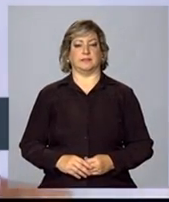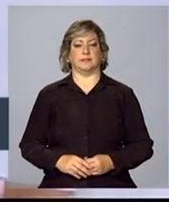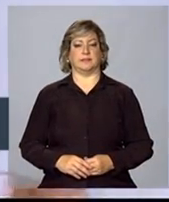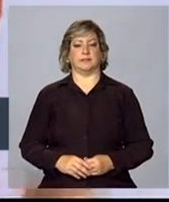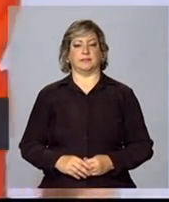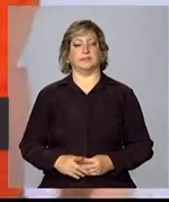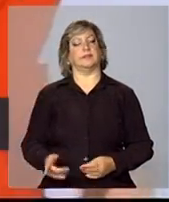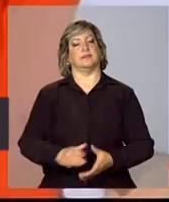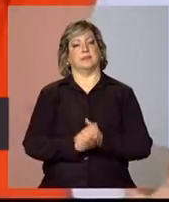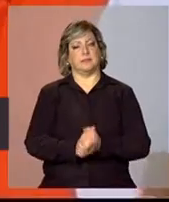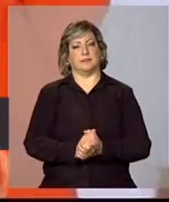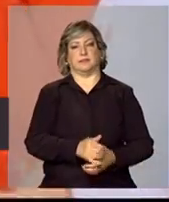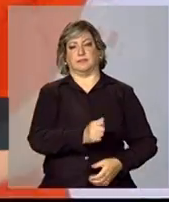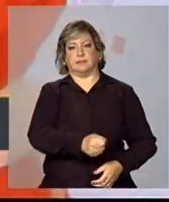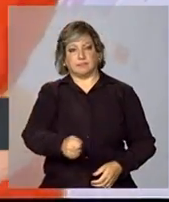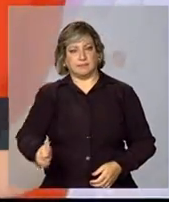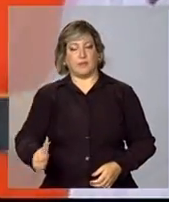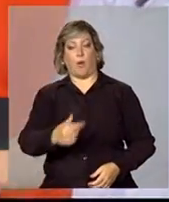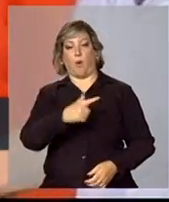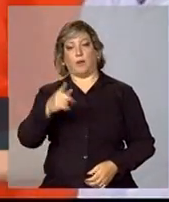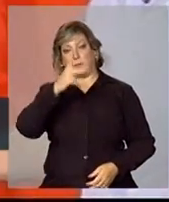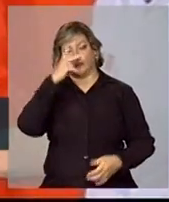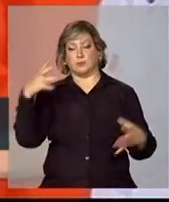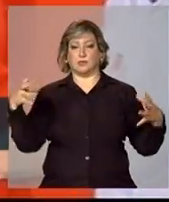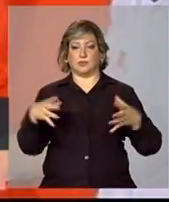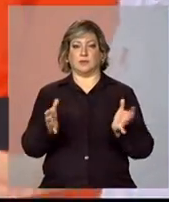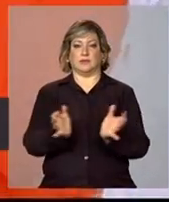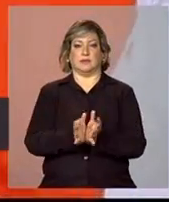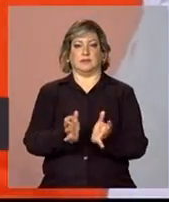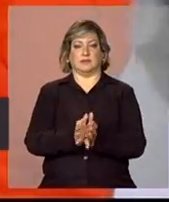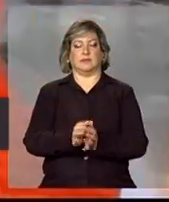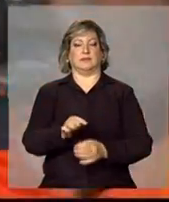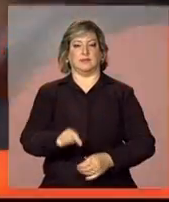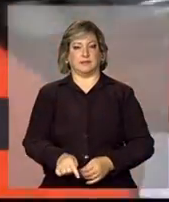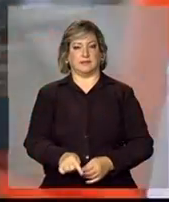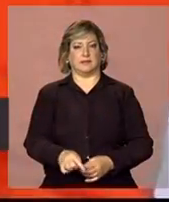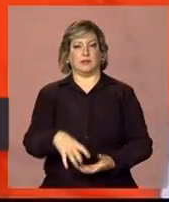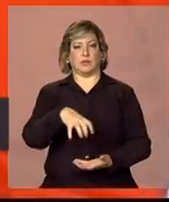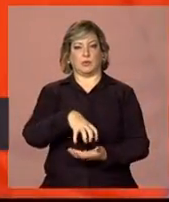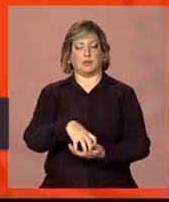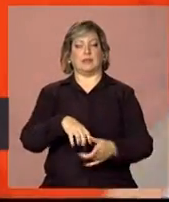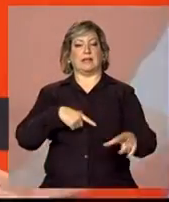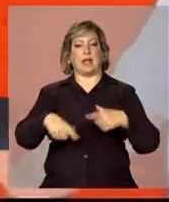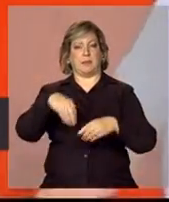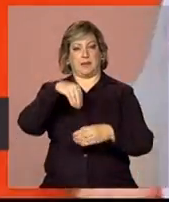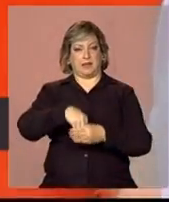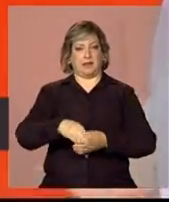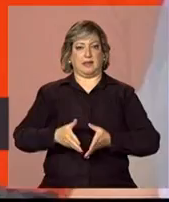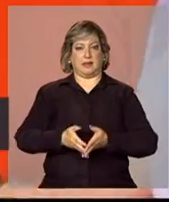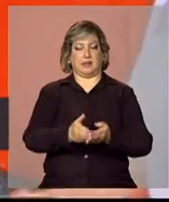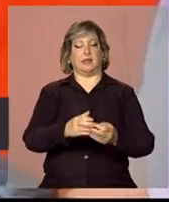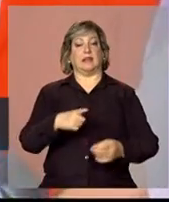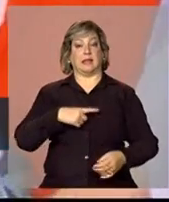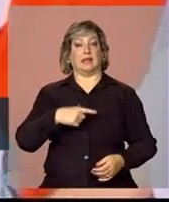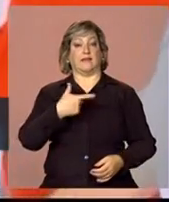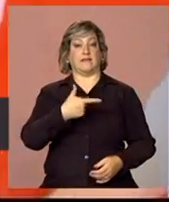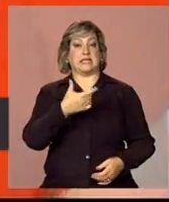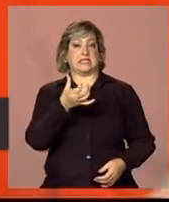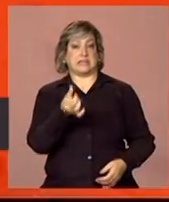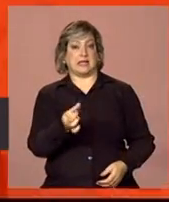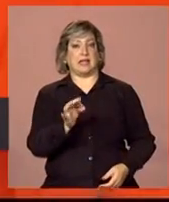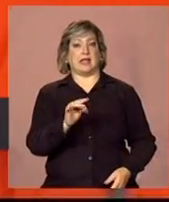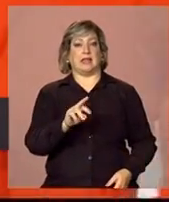cumprimenta outros pessoas que fazem parte da tripulação São 26